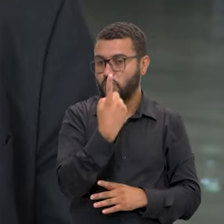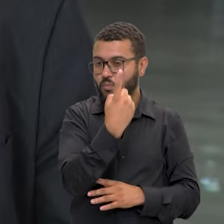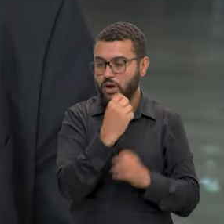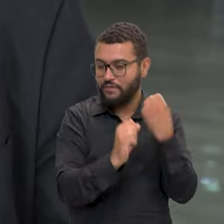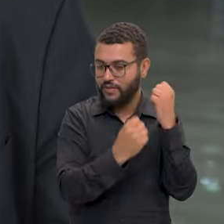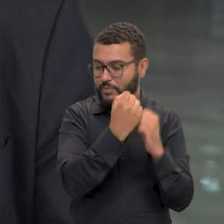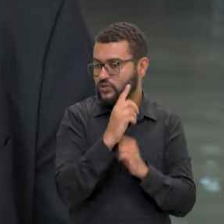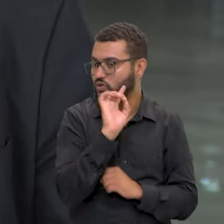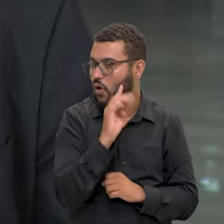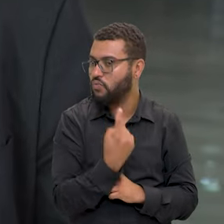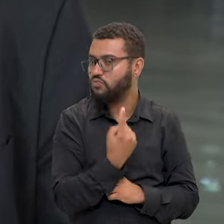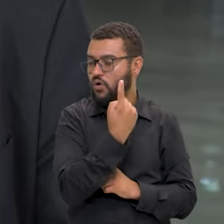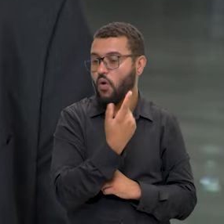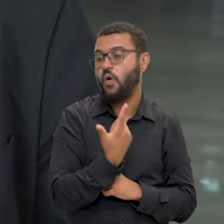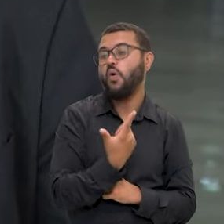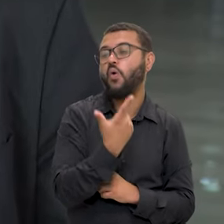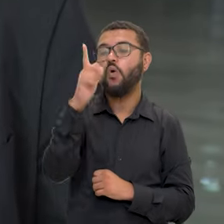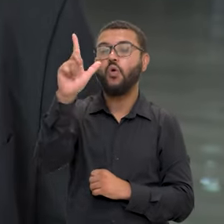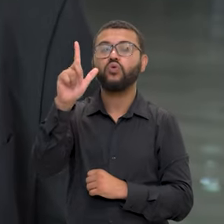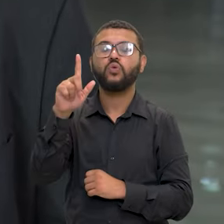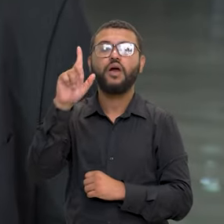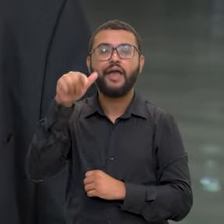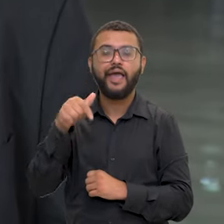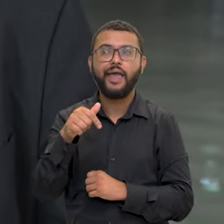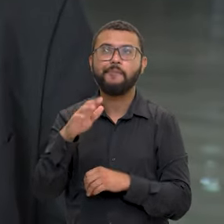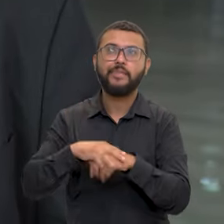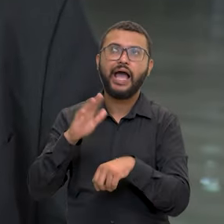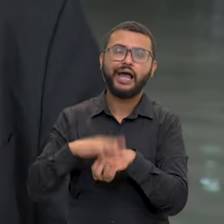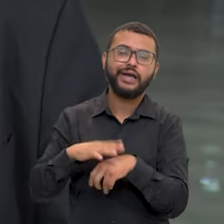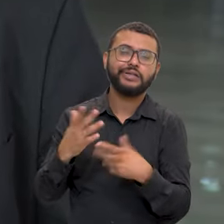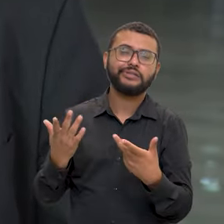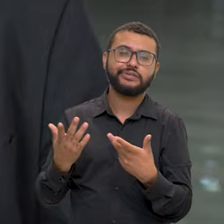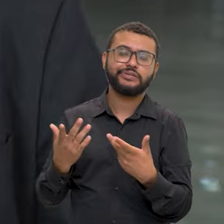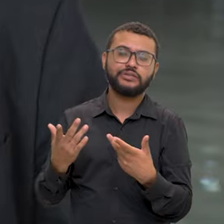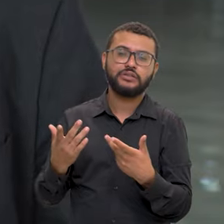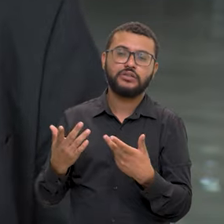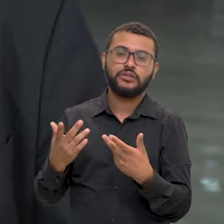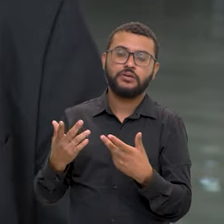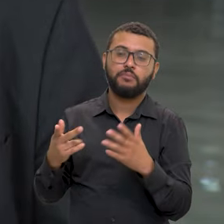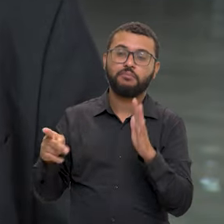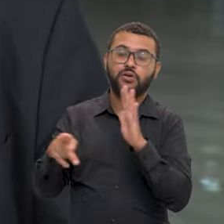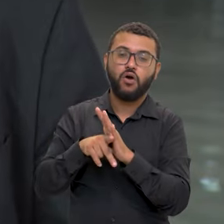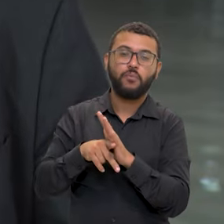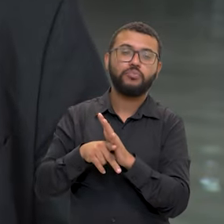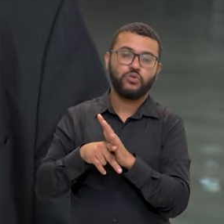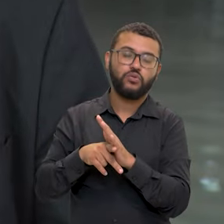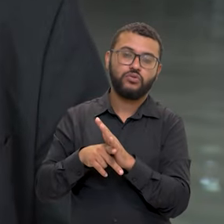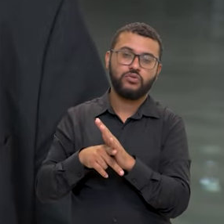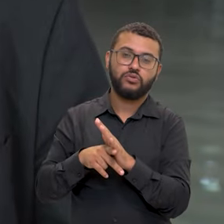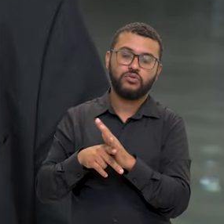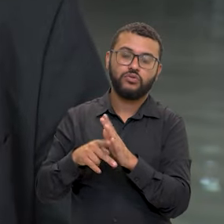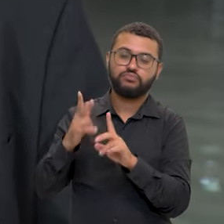hidrelétrica só. E vai ter cerca de 200 usinas